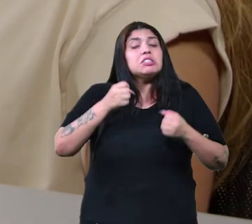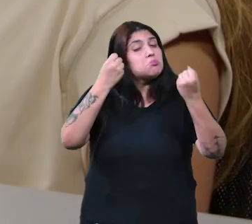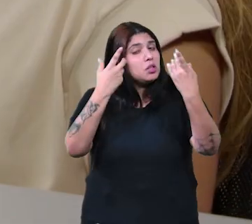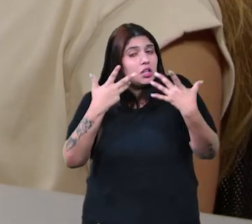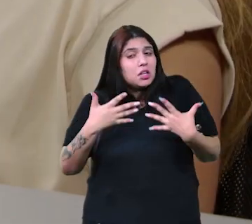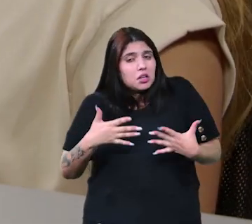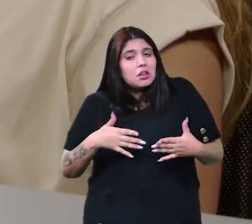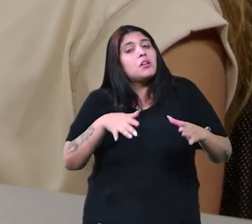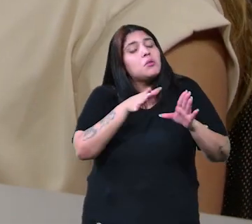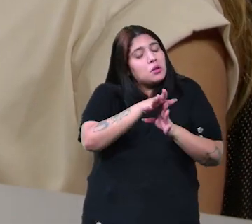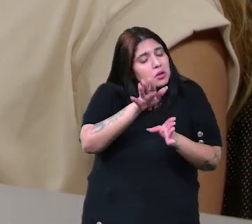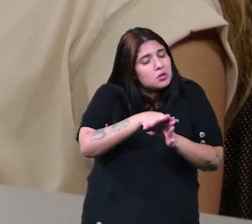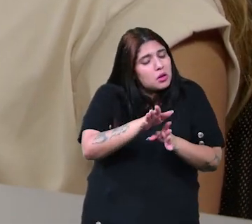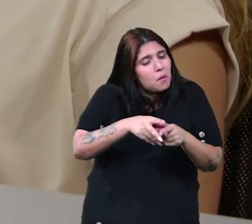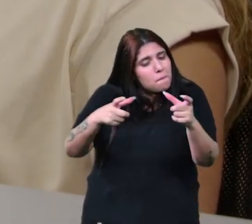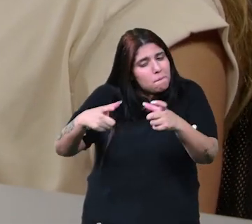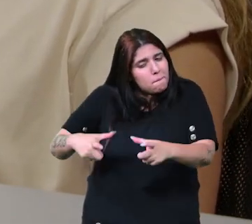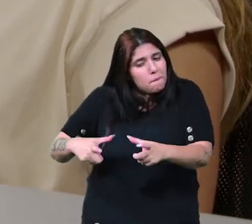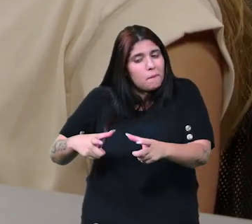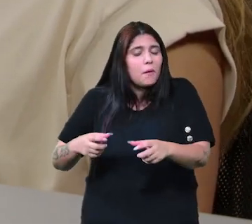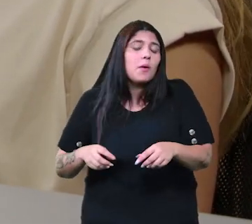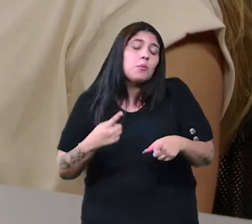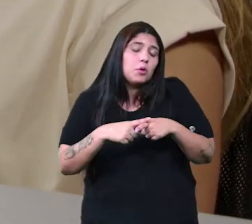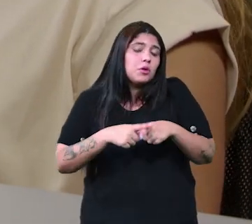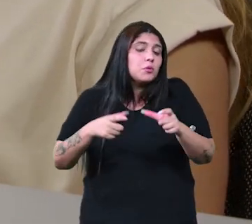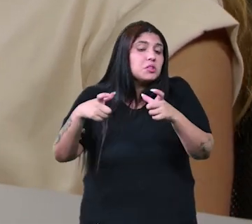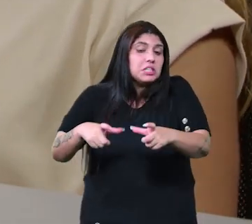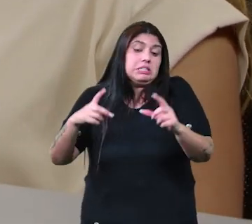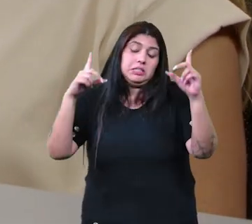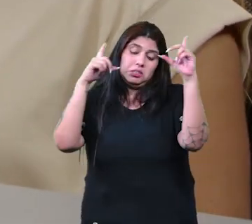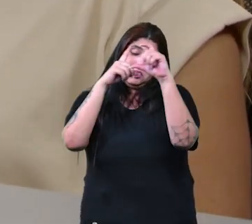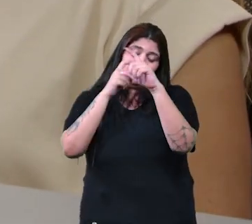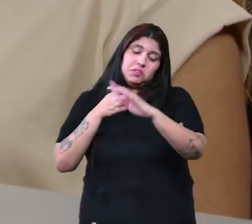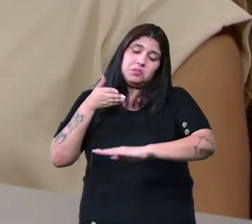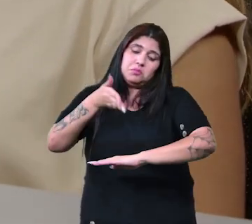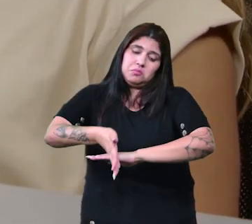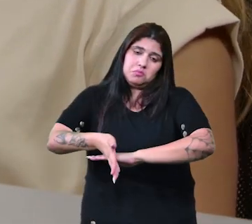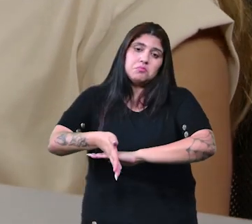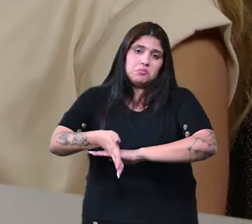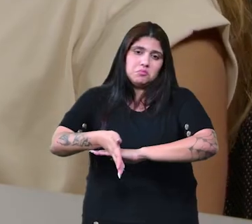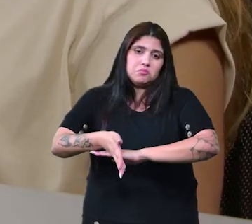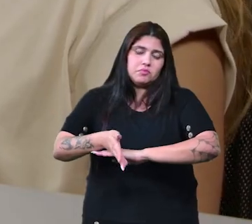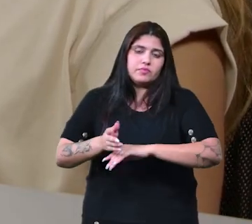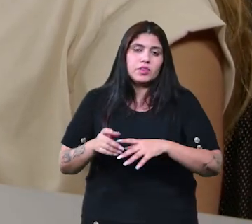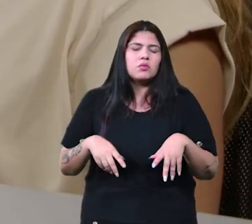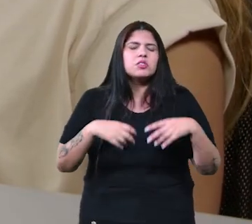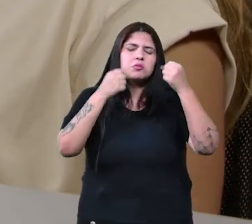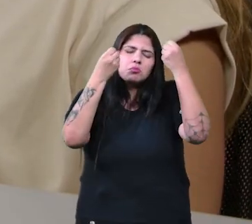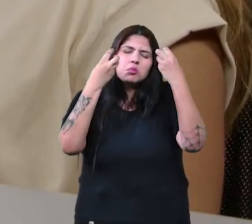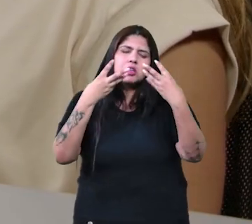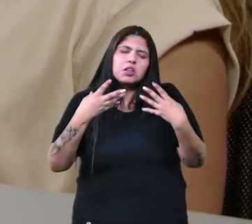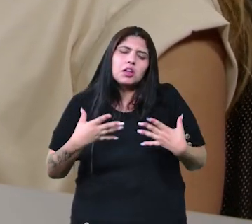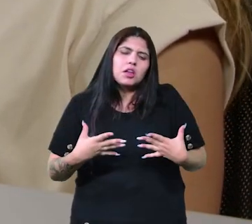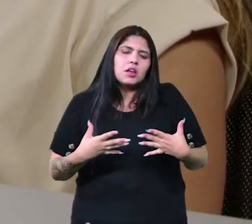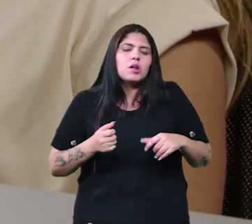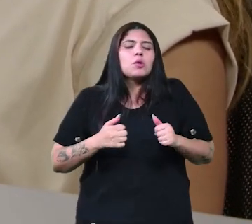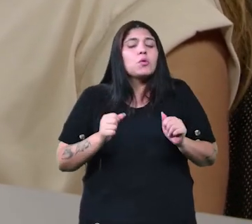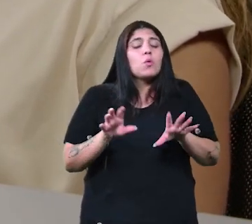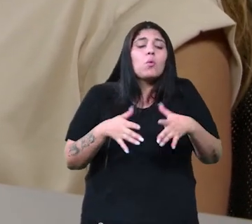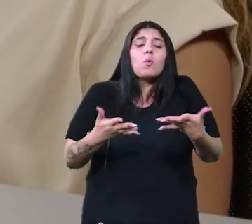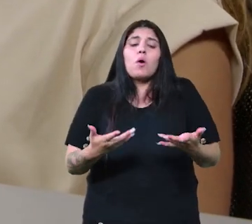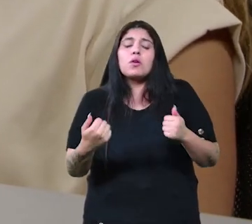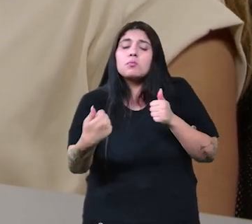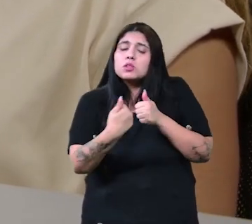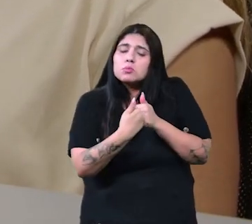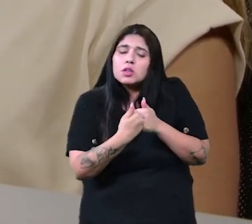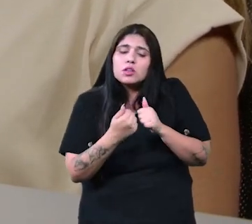Porque o local era muito específico, era muito difícil de acesso. Eu expliquei qual era o mais perto e mais ou menos qual era o